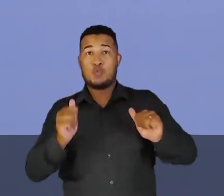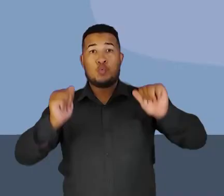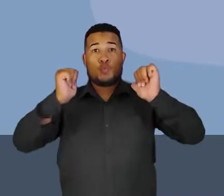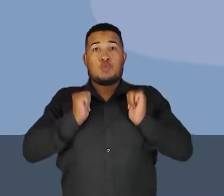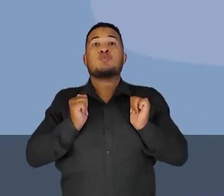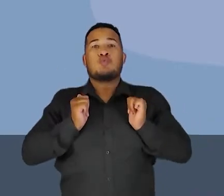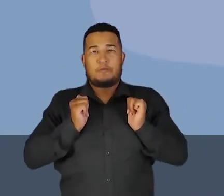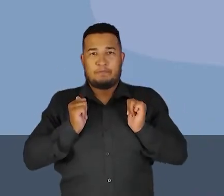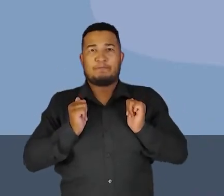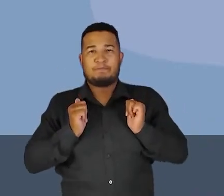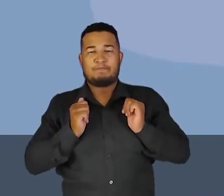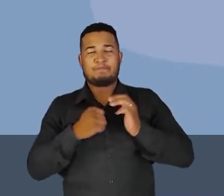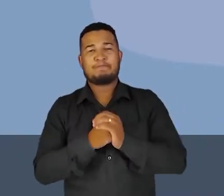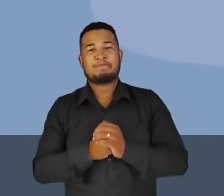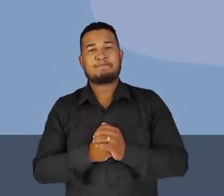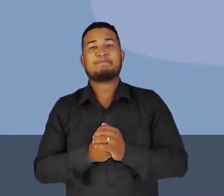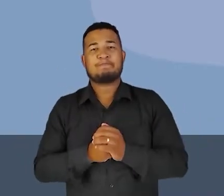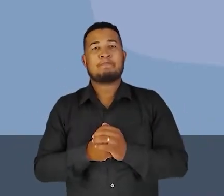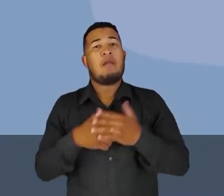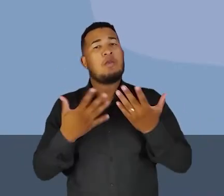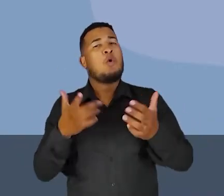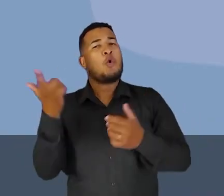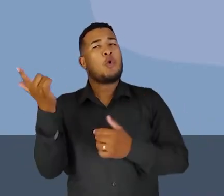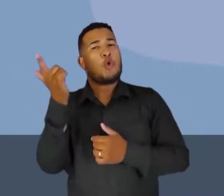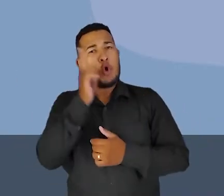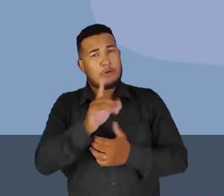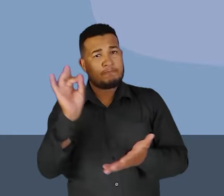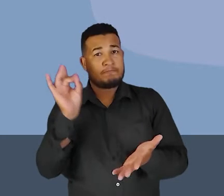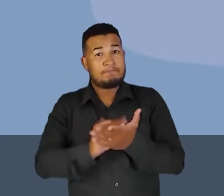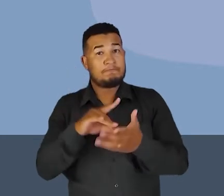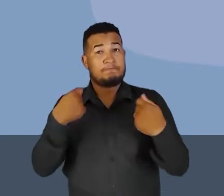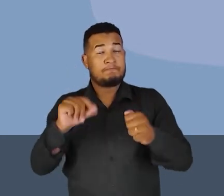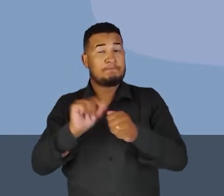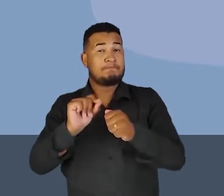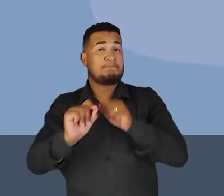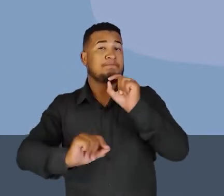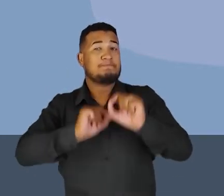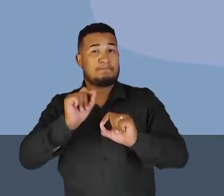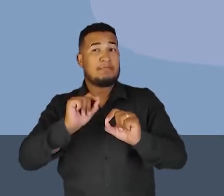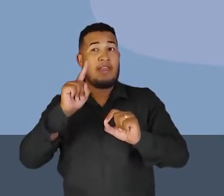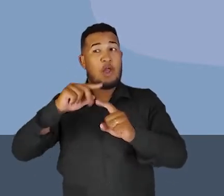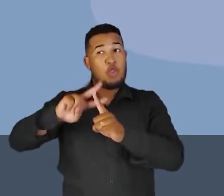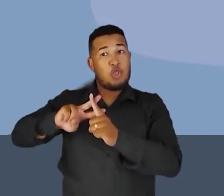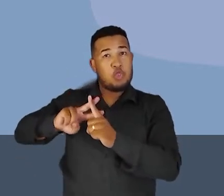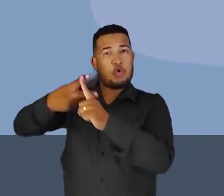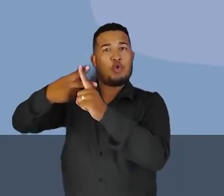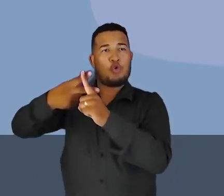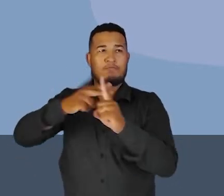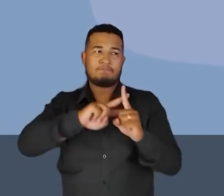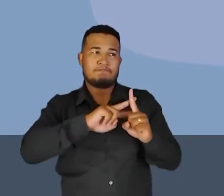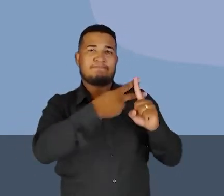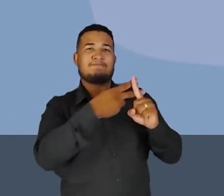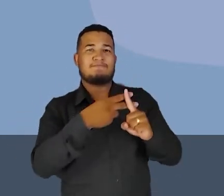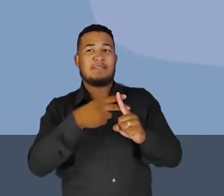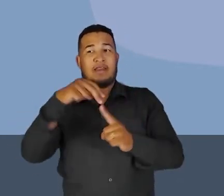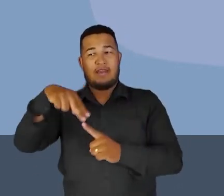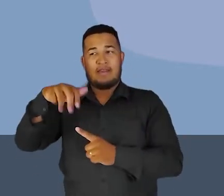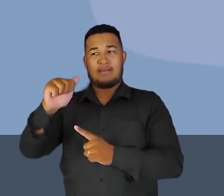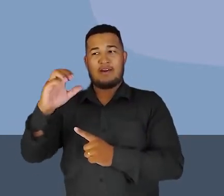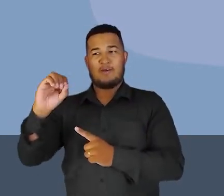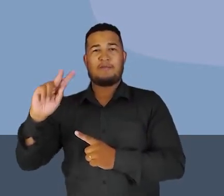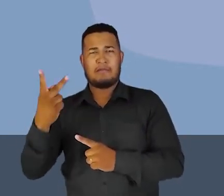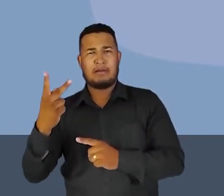no slide. Para isso acontecer, nós vamos ter que fazer o quê? Nós vamos ter que dobrar a quantidade de NaOH. Você